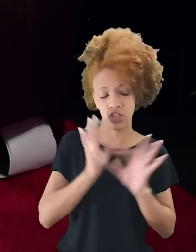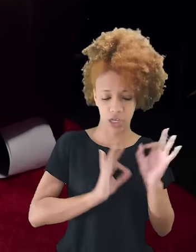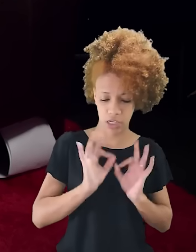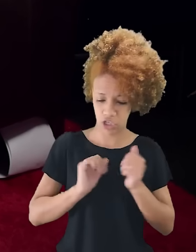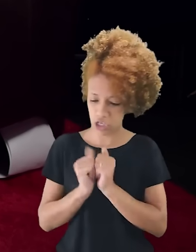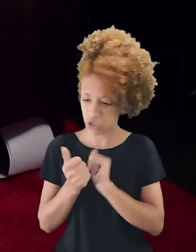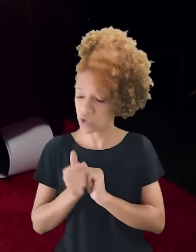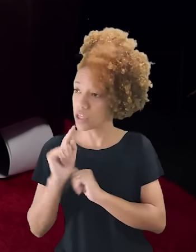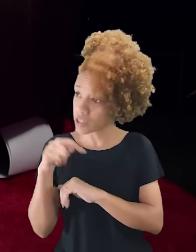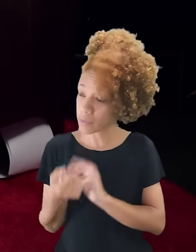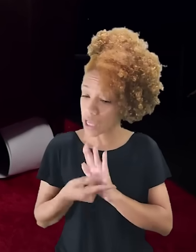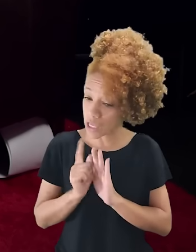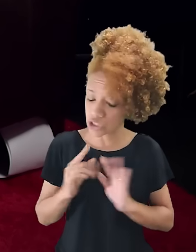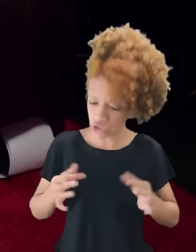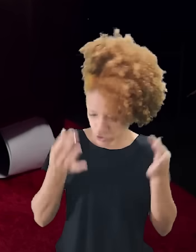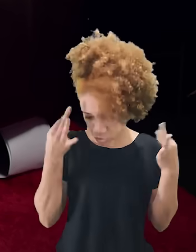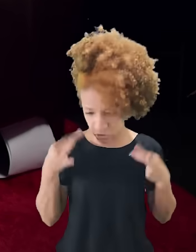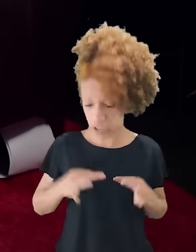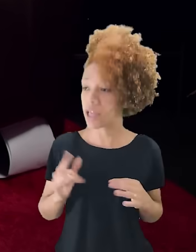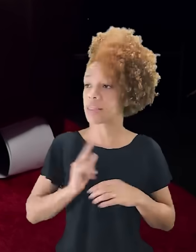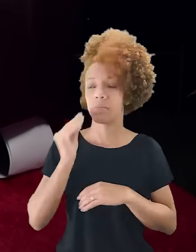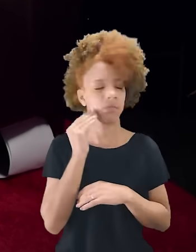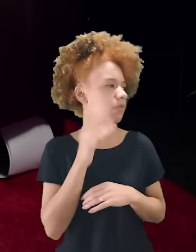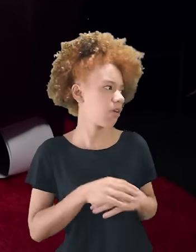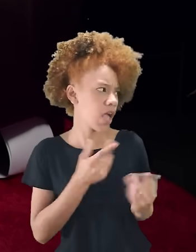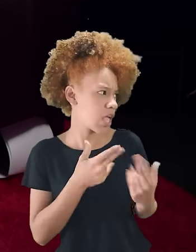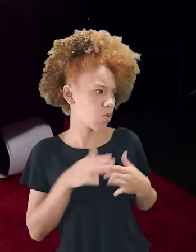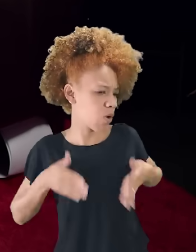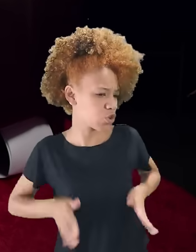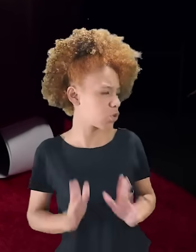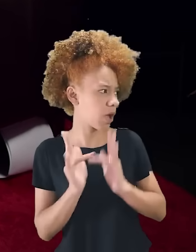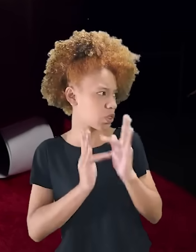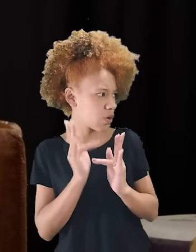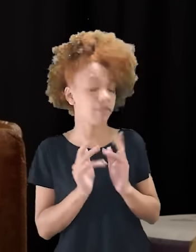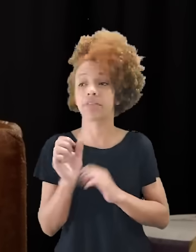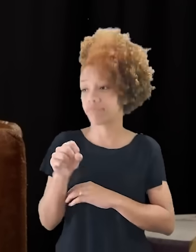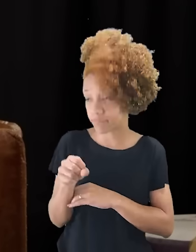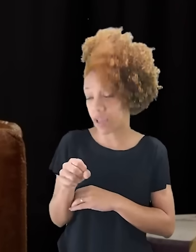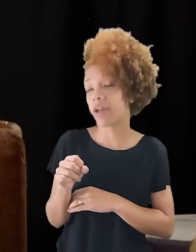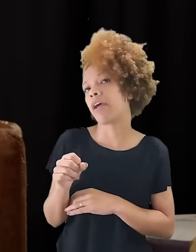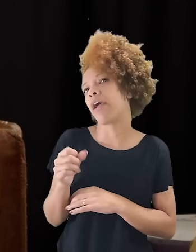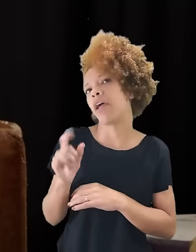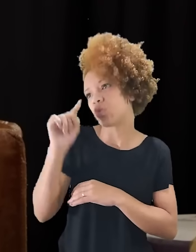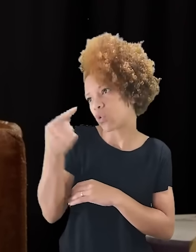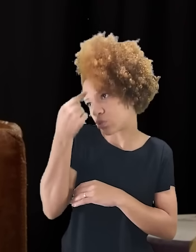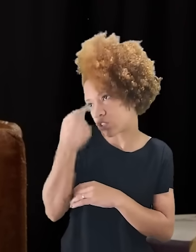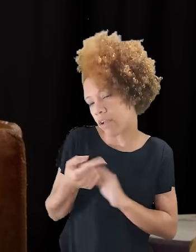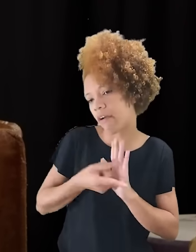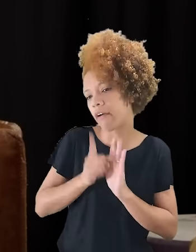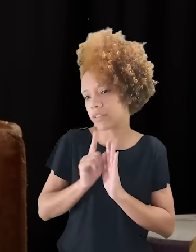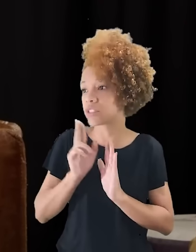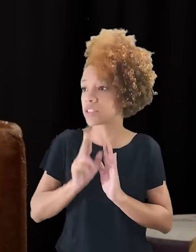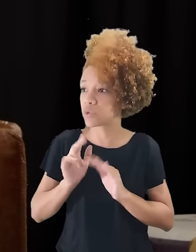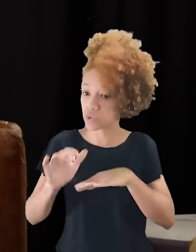eles ajustam no teu corpo depois antes do desfile tem a prova o processo de uma noiva é aí depois também outro dia antes do desfile você